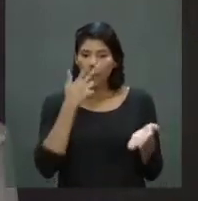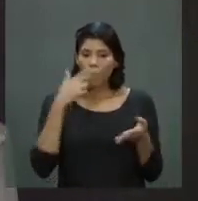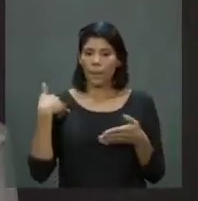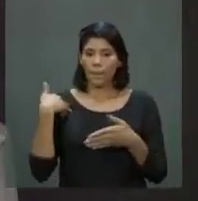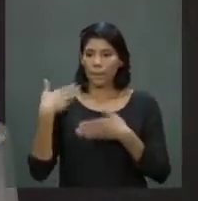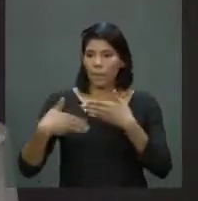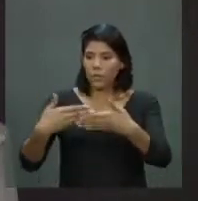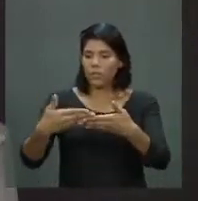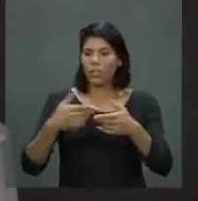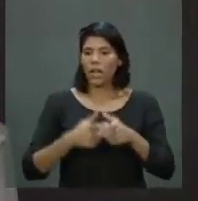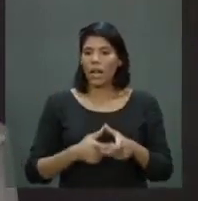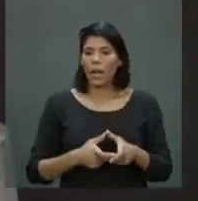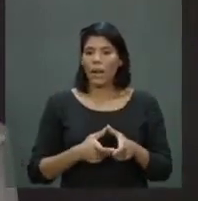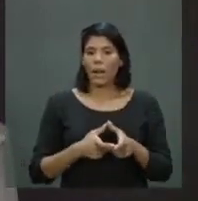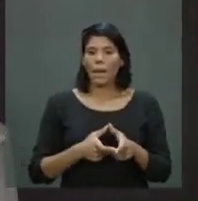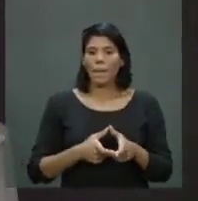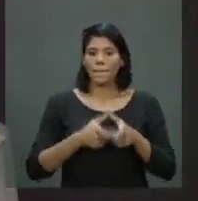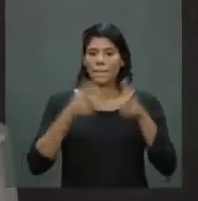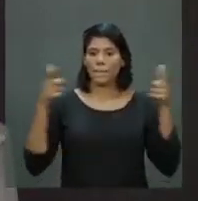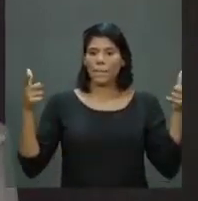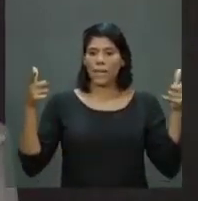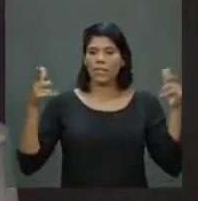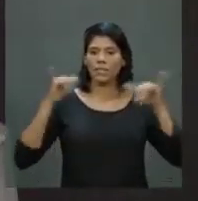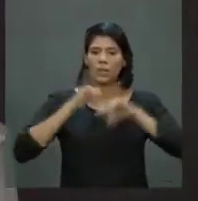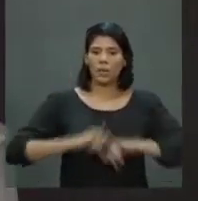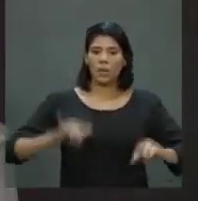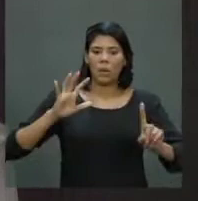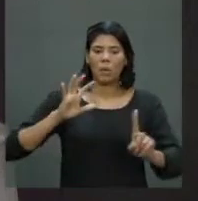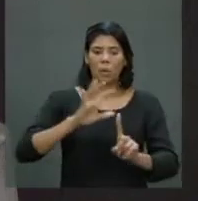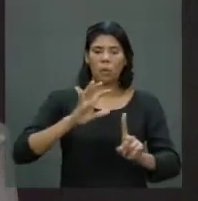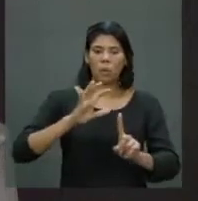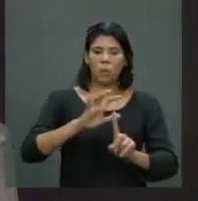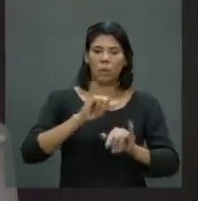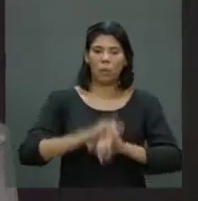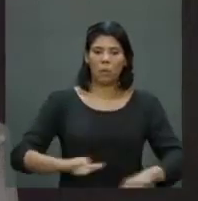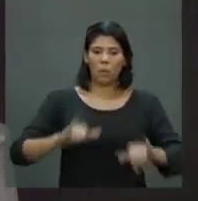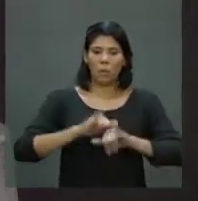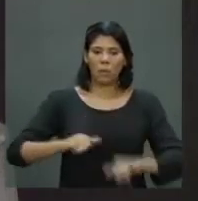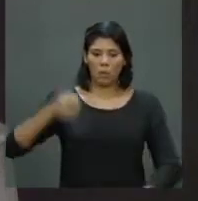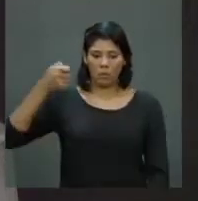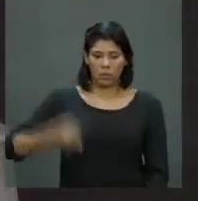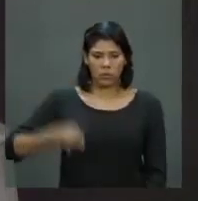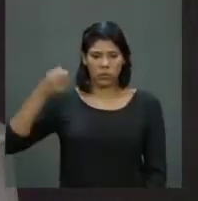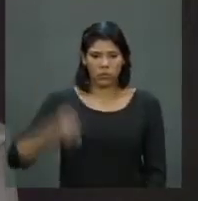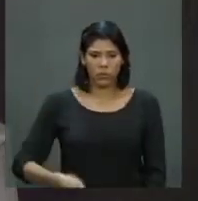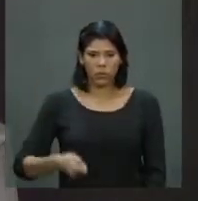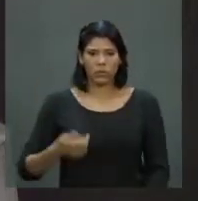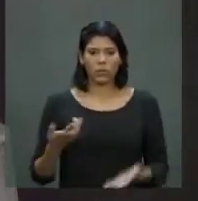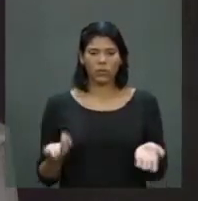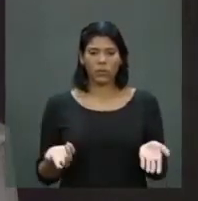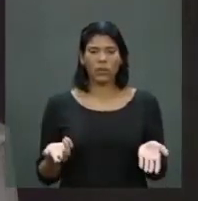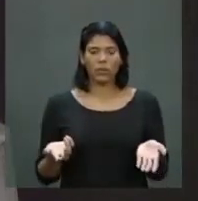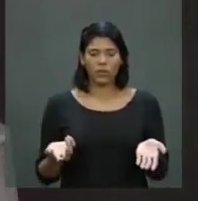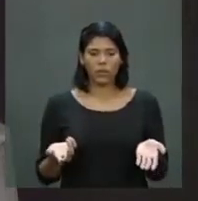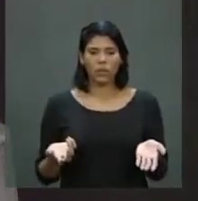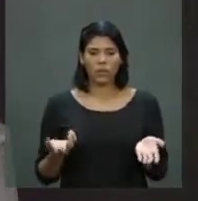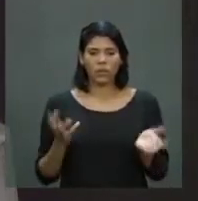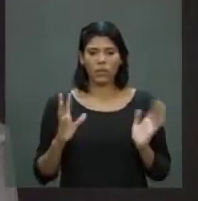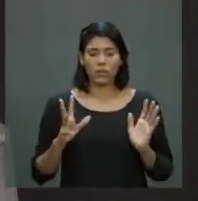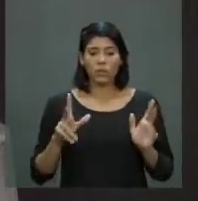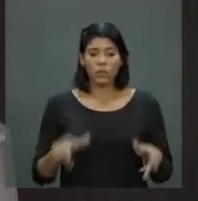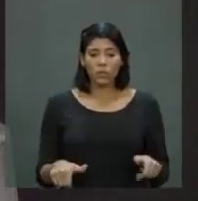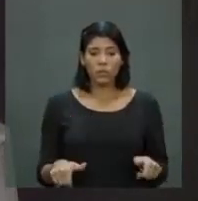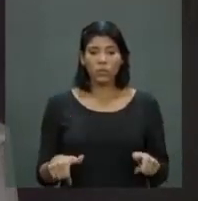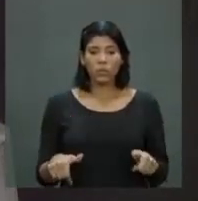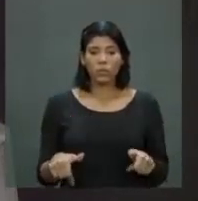de ampliação do populismo autoritário, do reacionarismo, do conservadorismo, essa